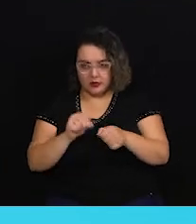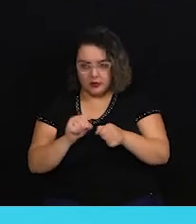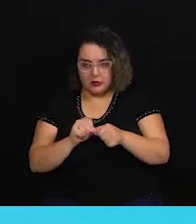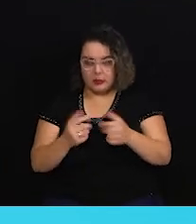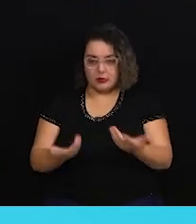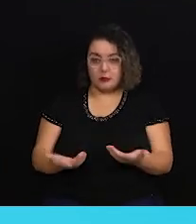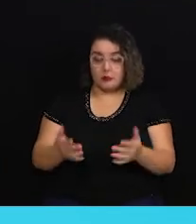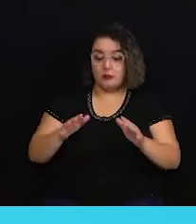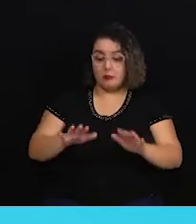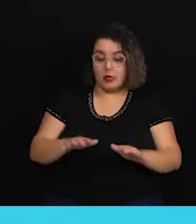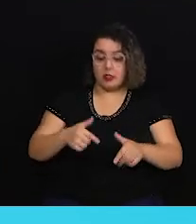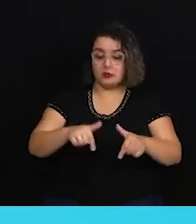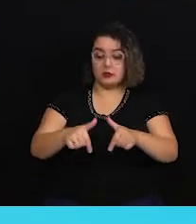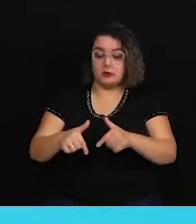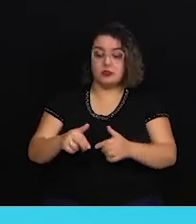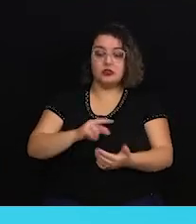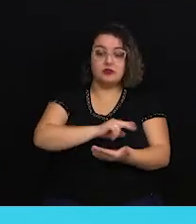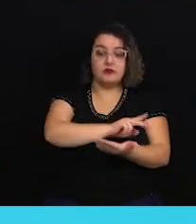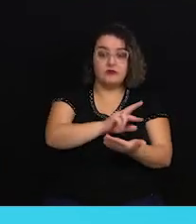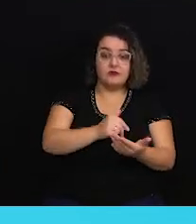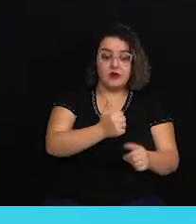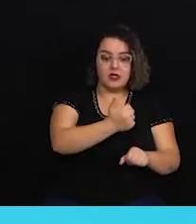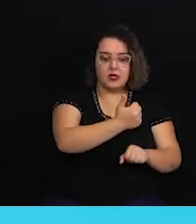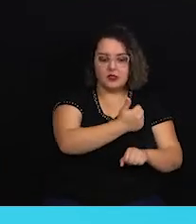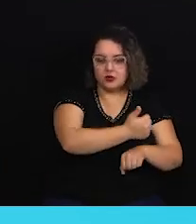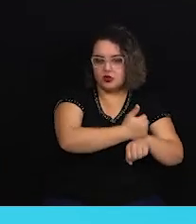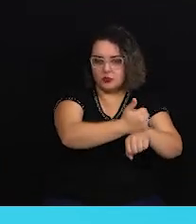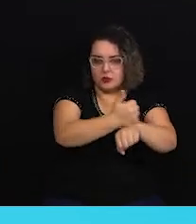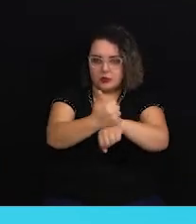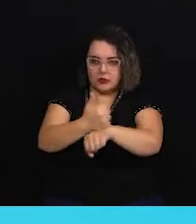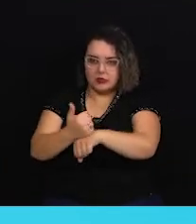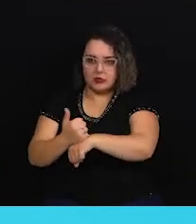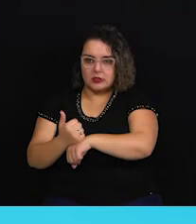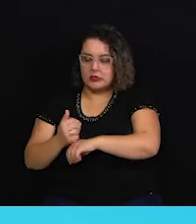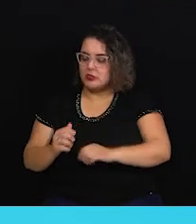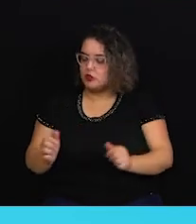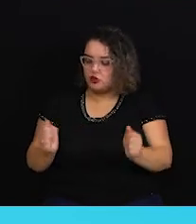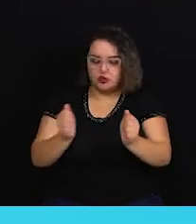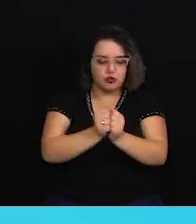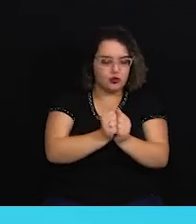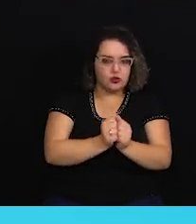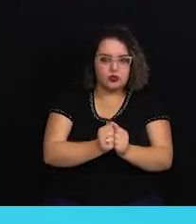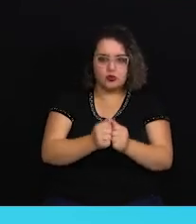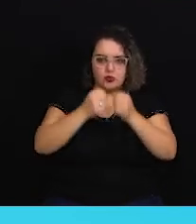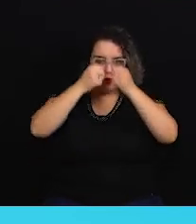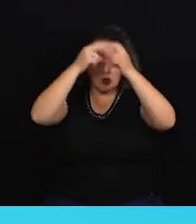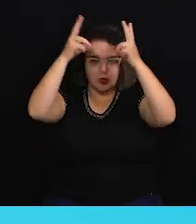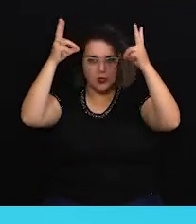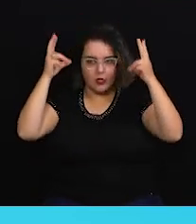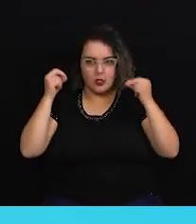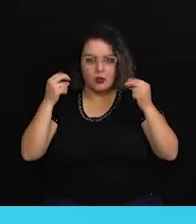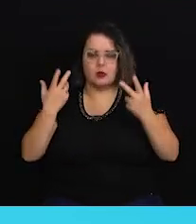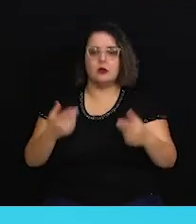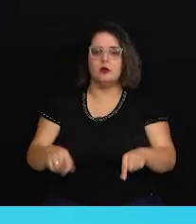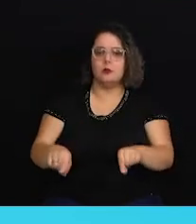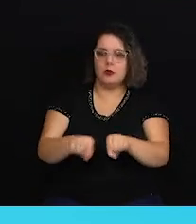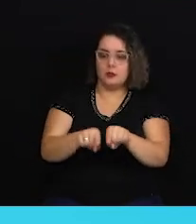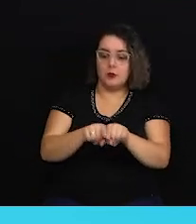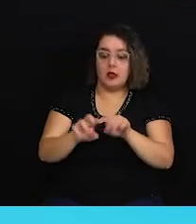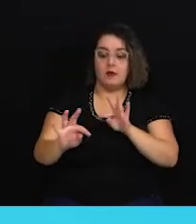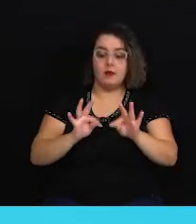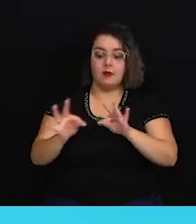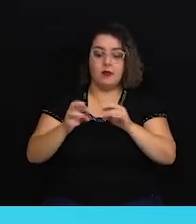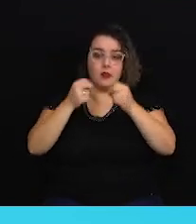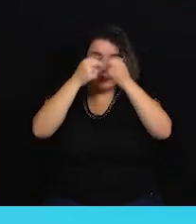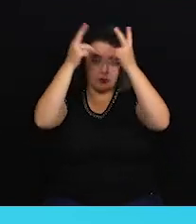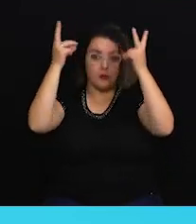operação, mas o trabalho multidisciplinar. A gente trabalha em constante sintonia com a equipe de enfermagem, tanto enfermeiros como